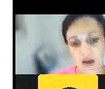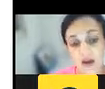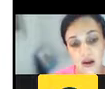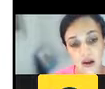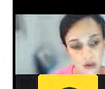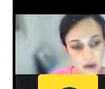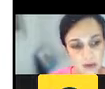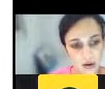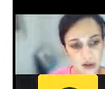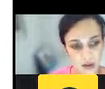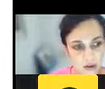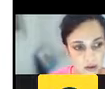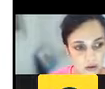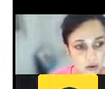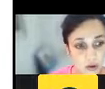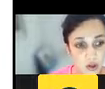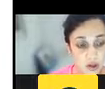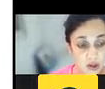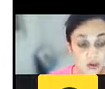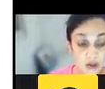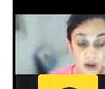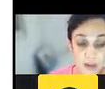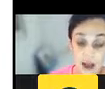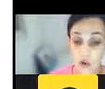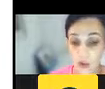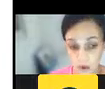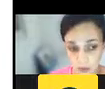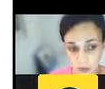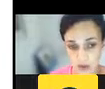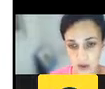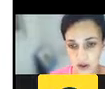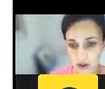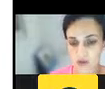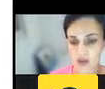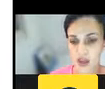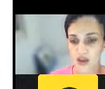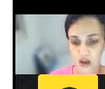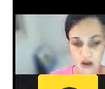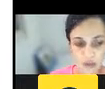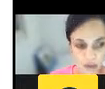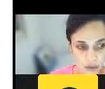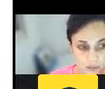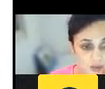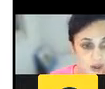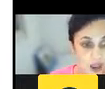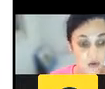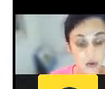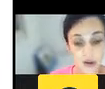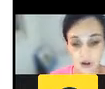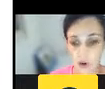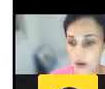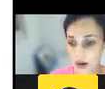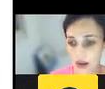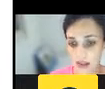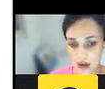embasar o trabalho nesse sentido. O trabalho como princípio educativo, né, em Gramsci, a